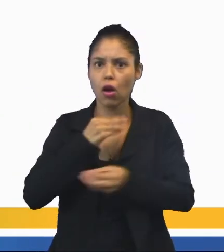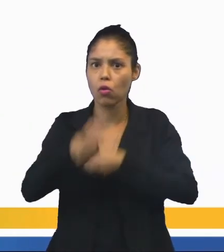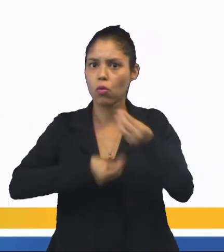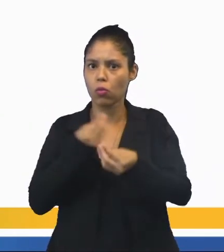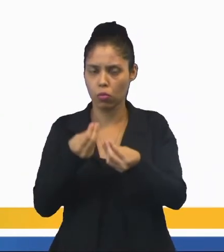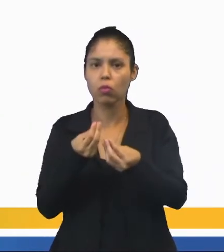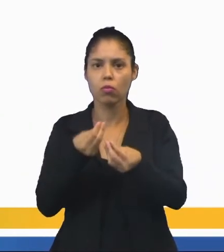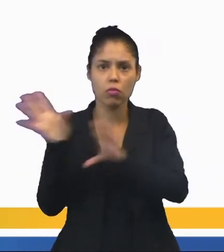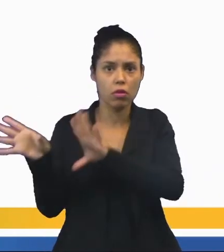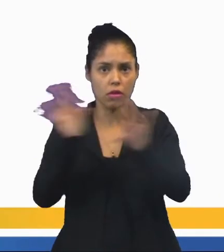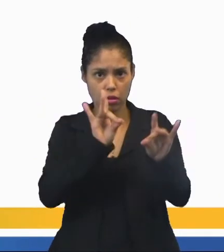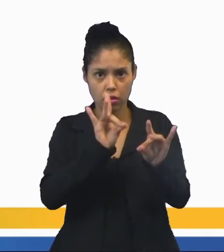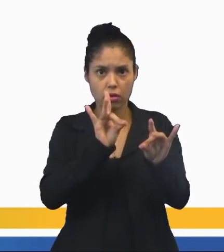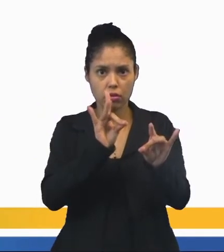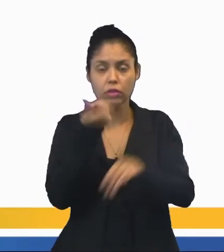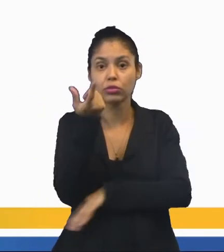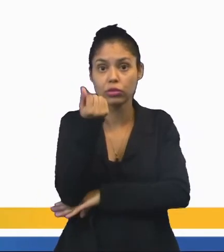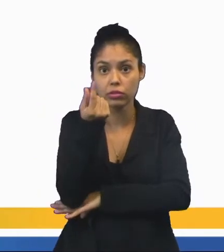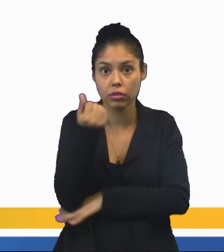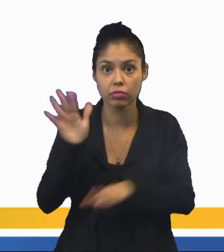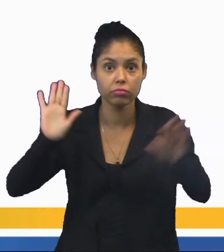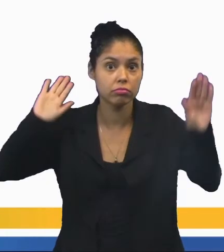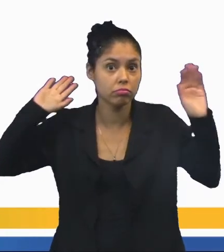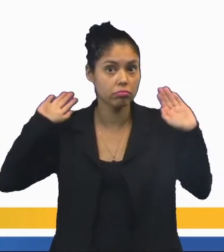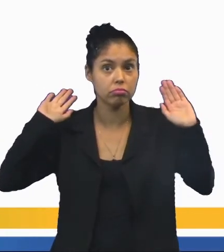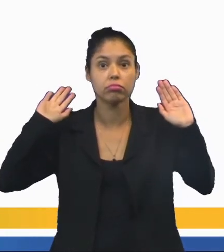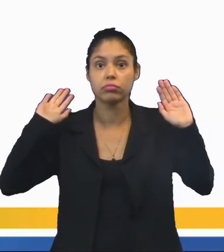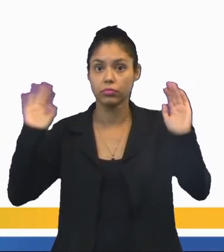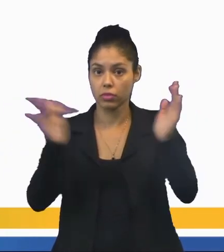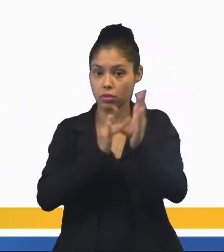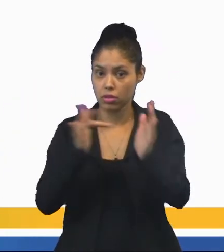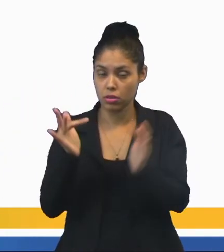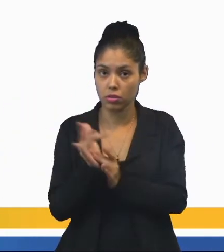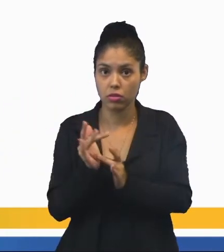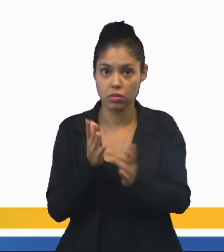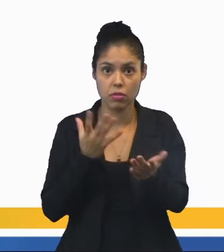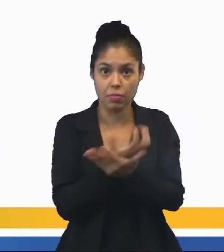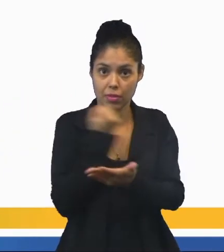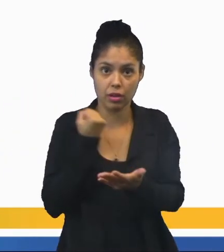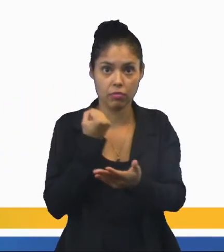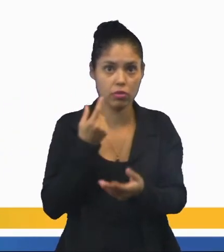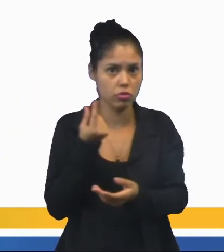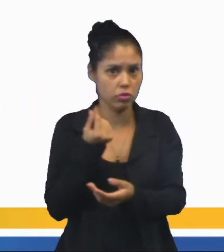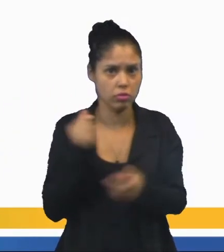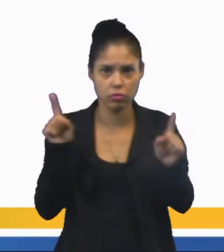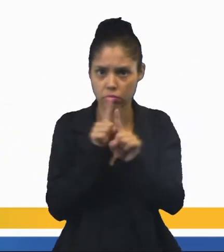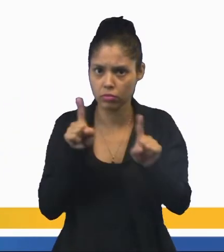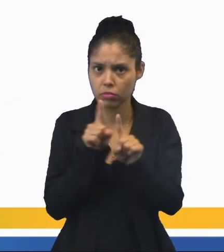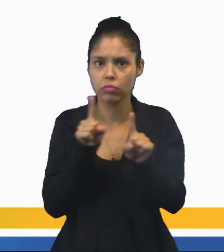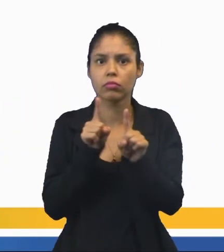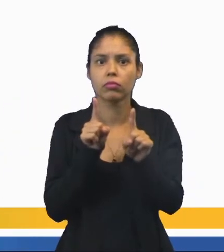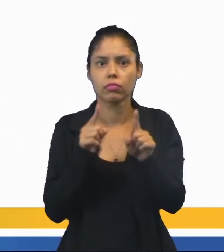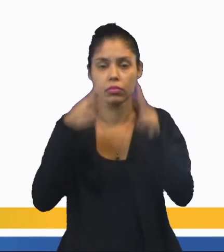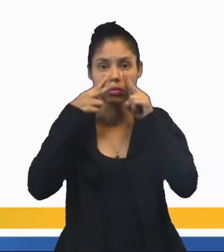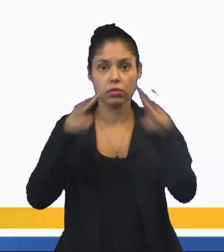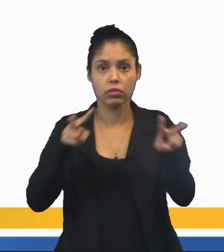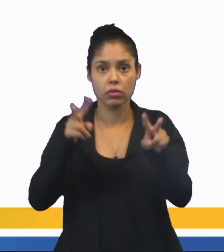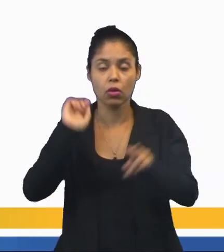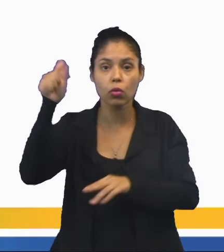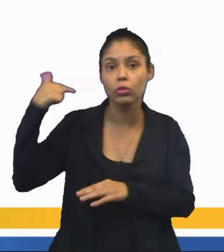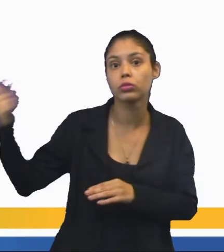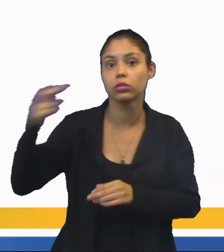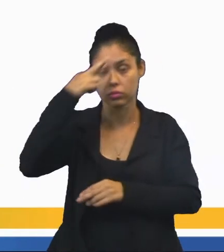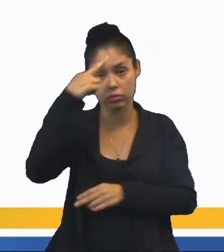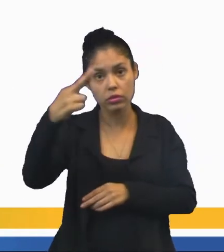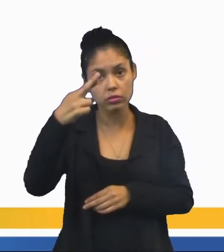elas arrecadam dinheiro. Jesus não vivia arrecadando dinheiro, eu estou falando isso dentro da visão cristã, mas os outros